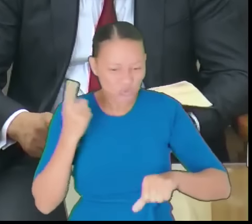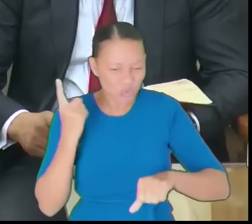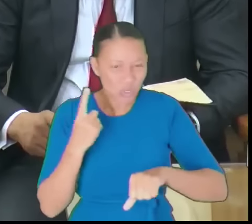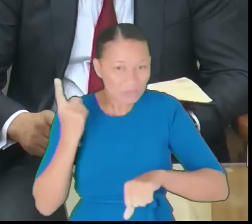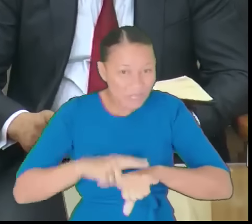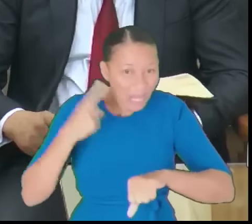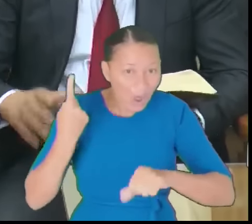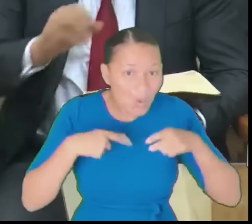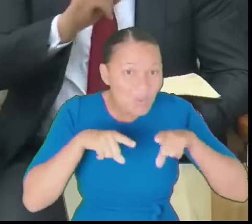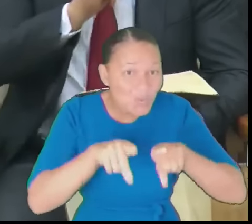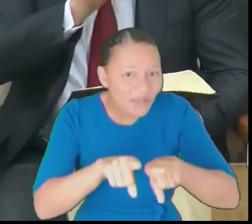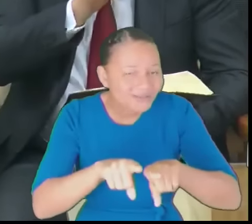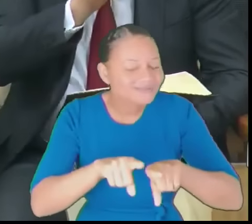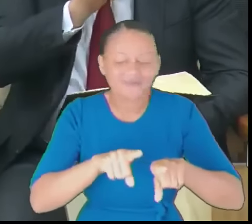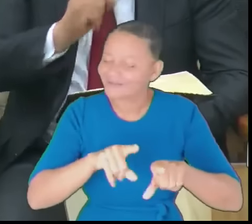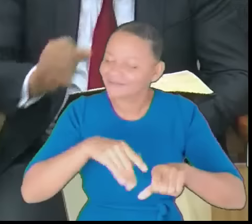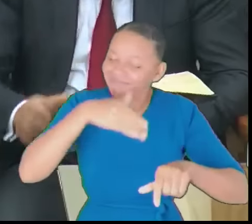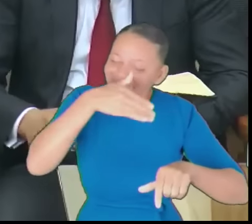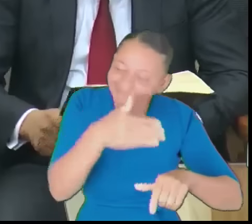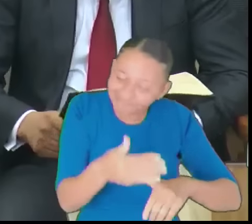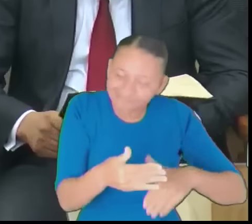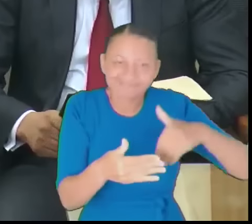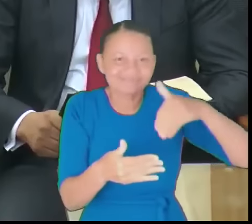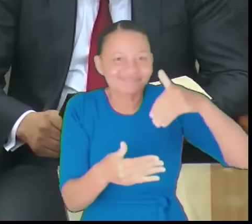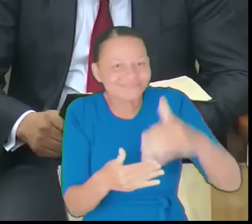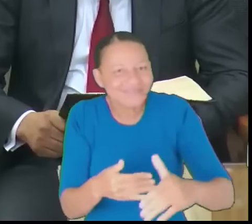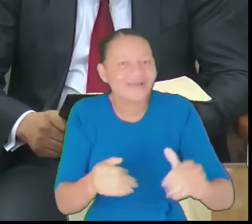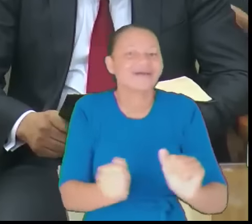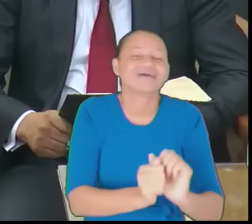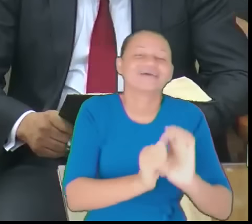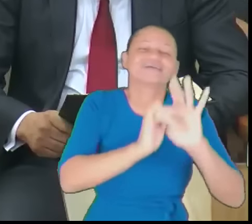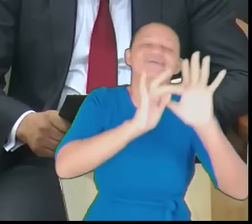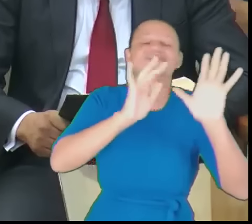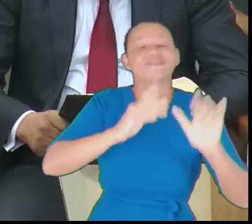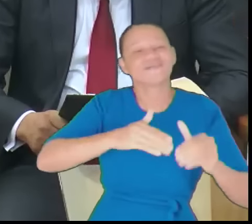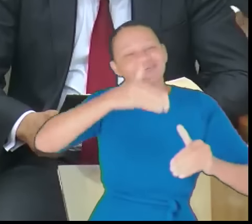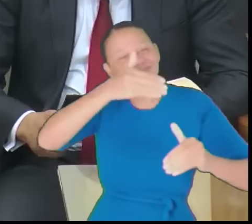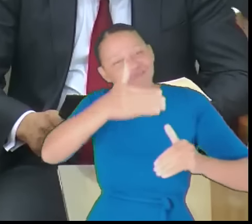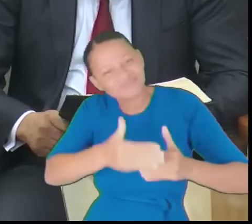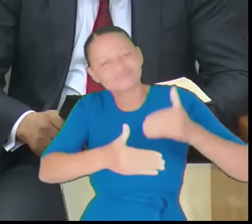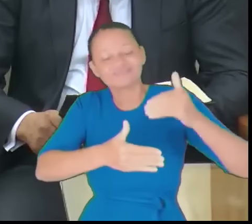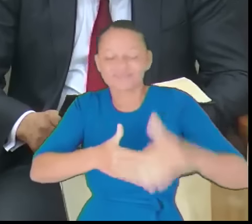de uma vez só. De glória em glória. De glória em glória.